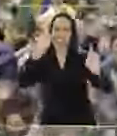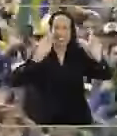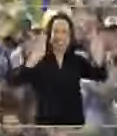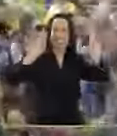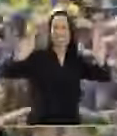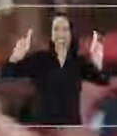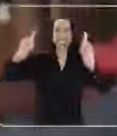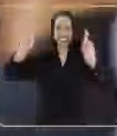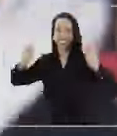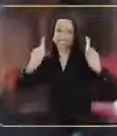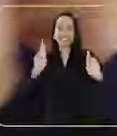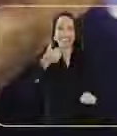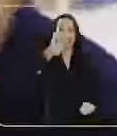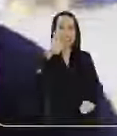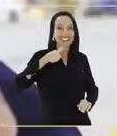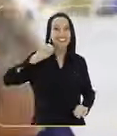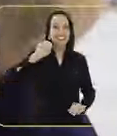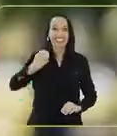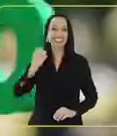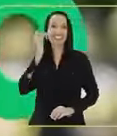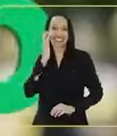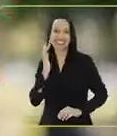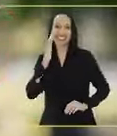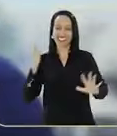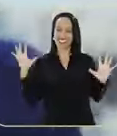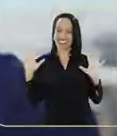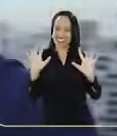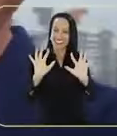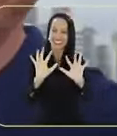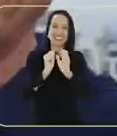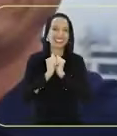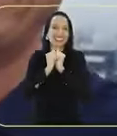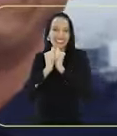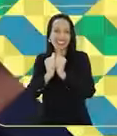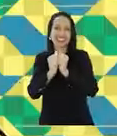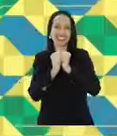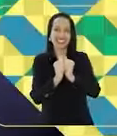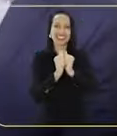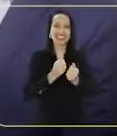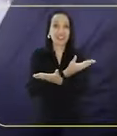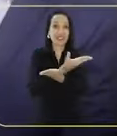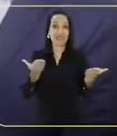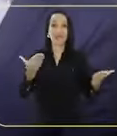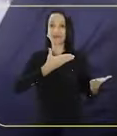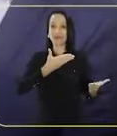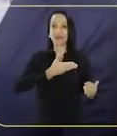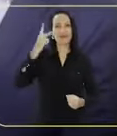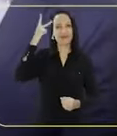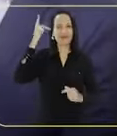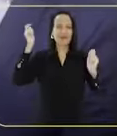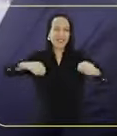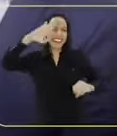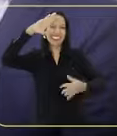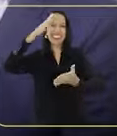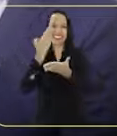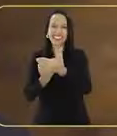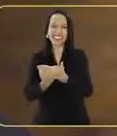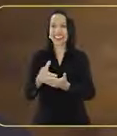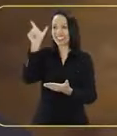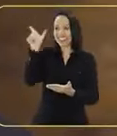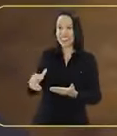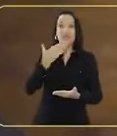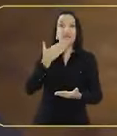nos espera. Tarcísio é 10 e comer eu vou. Meus amigos paulistas, pode